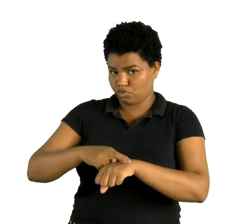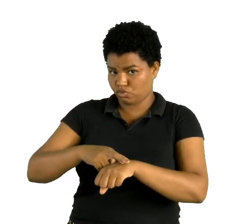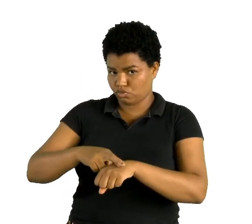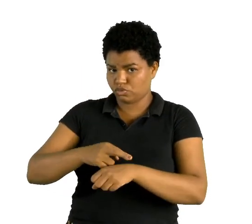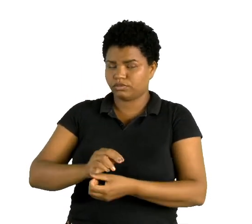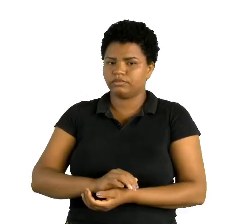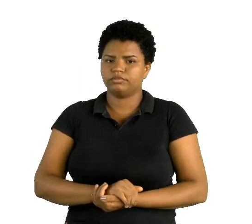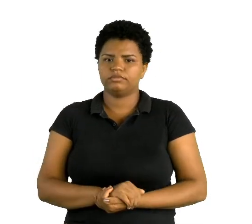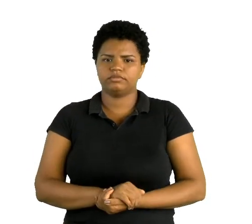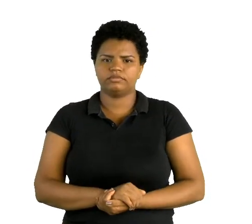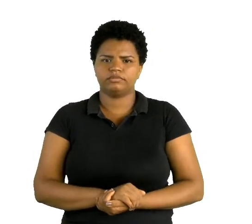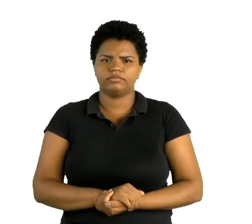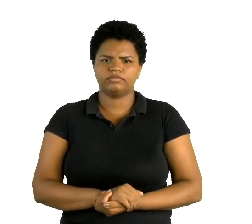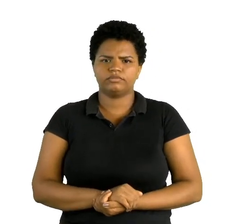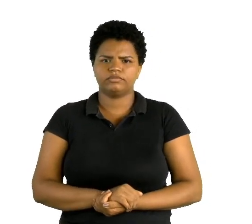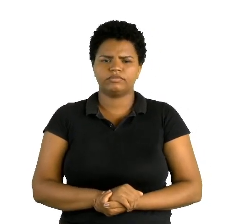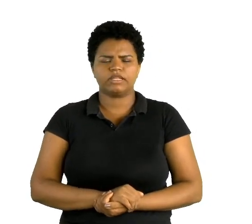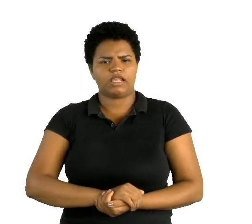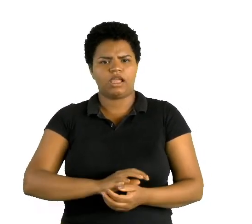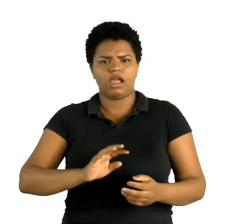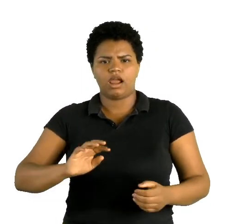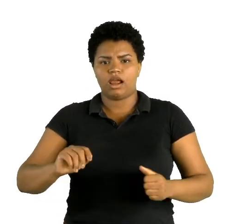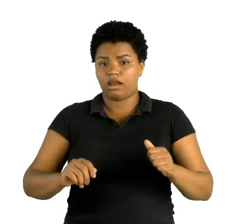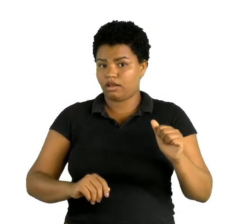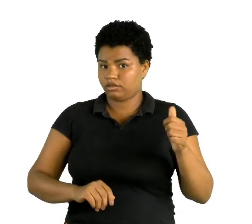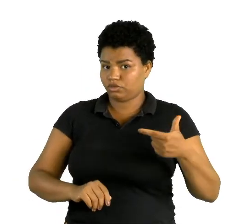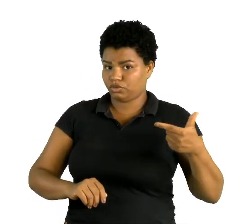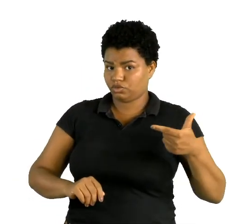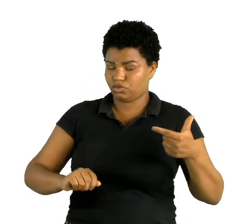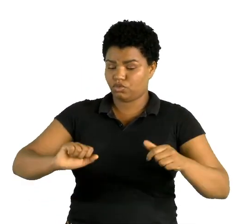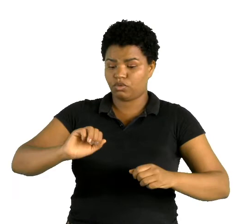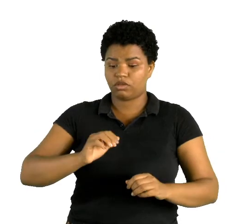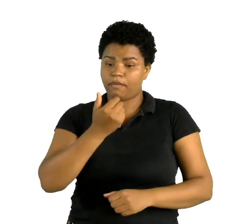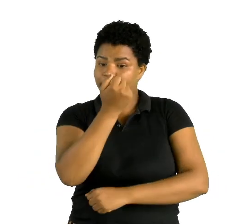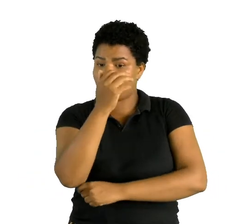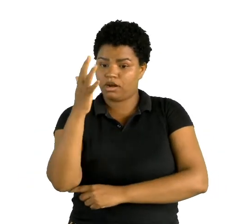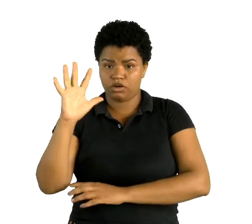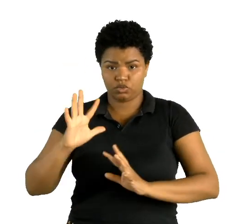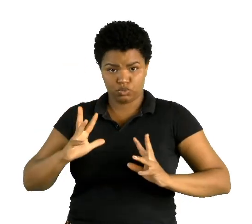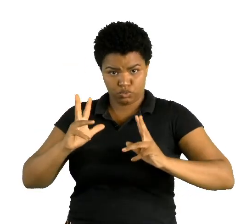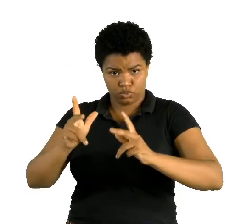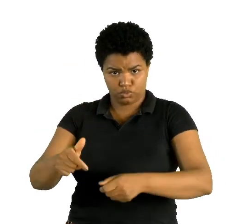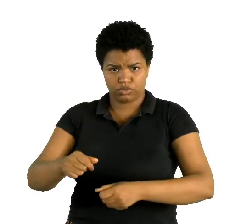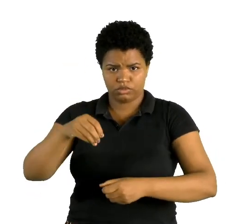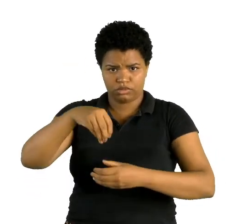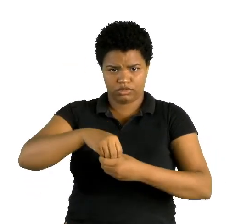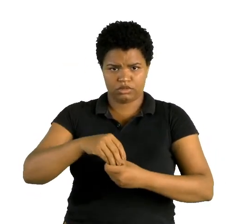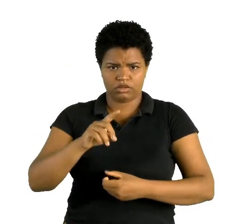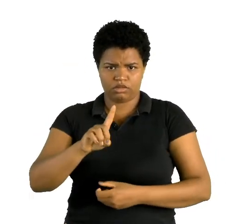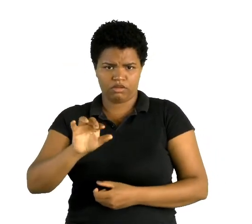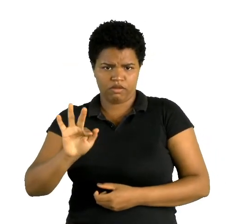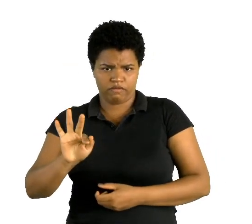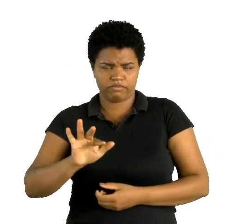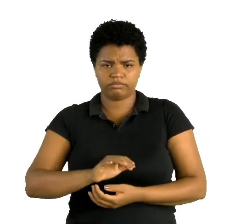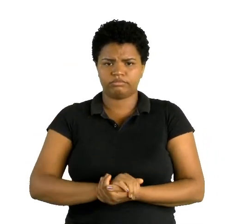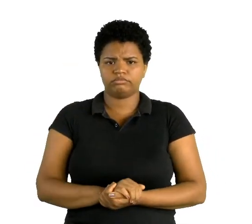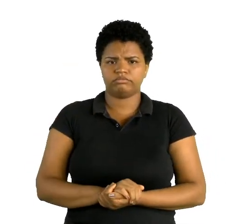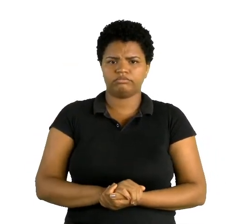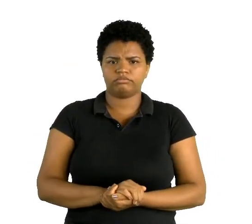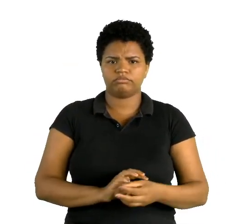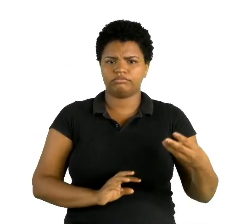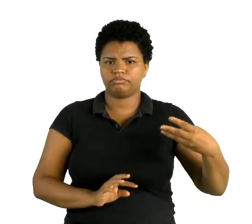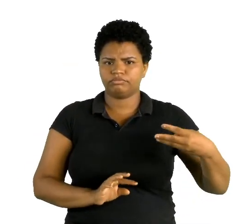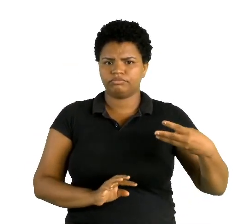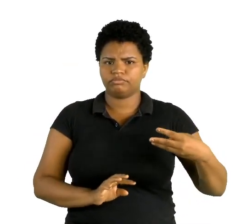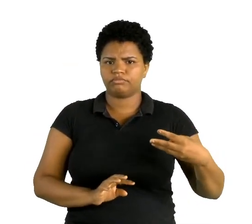Segunda, a todas as plantas que existem no Distrito Federal. Terceiro, aos